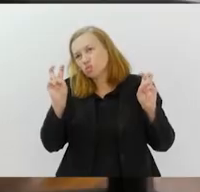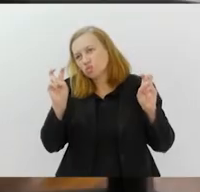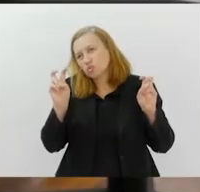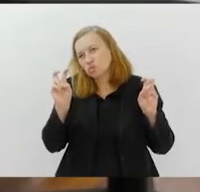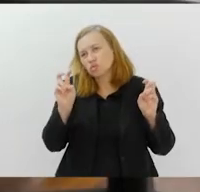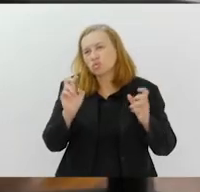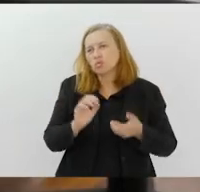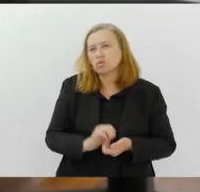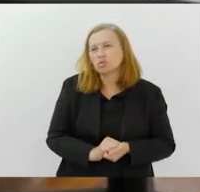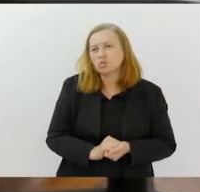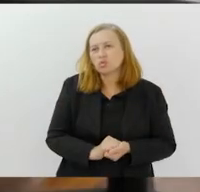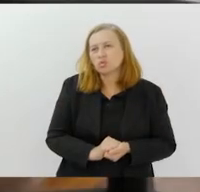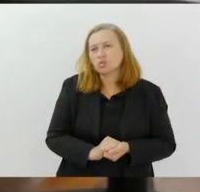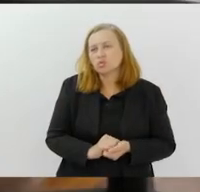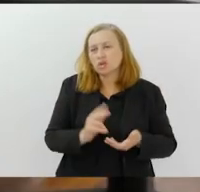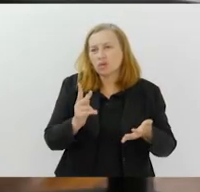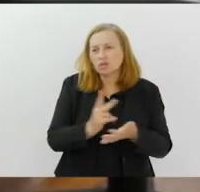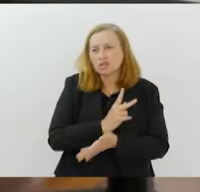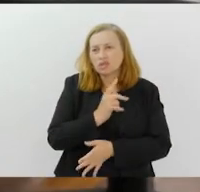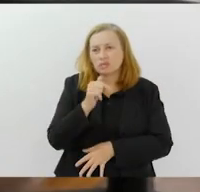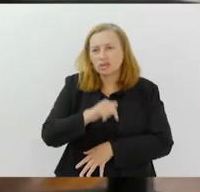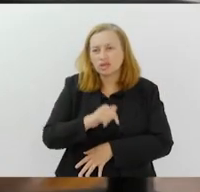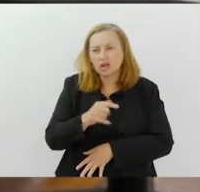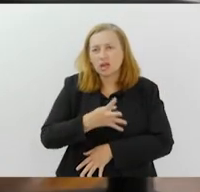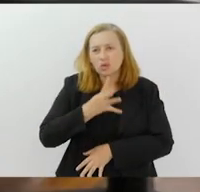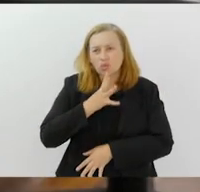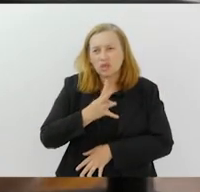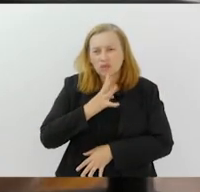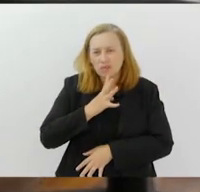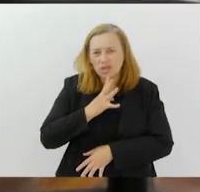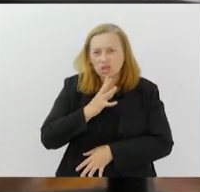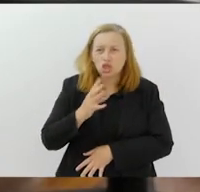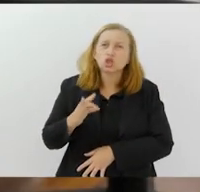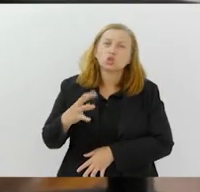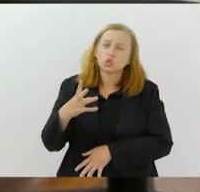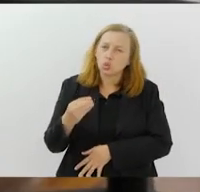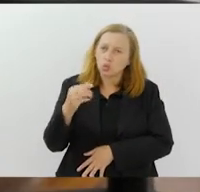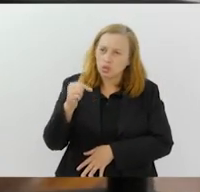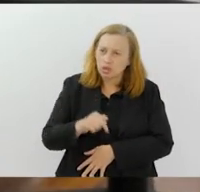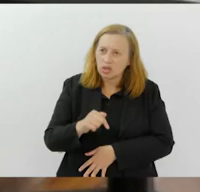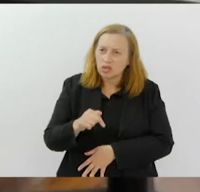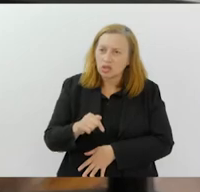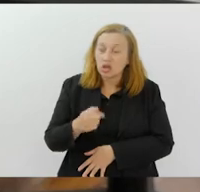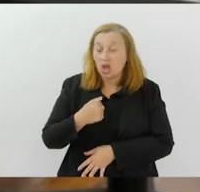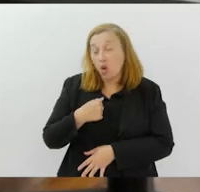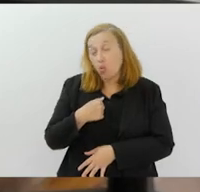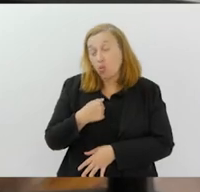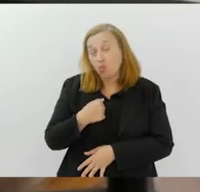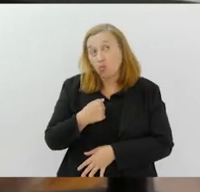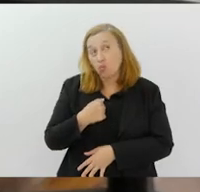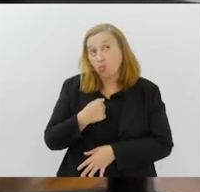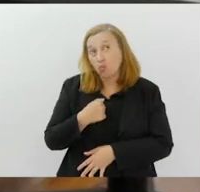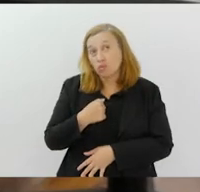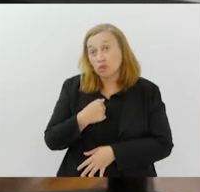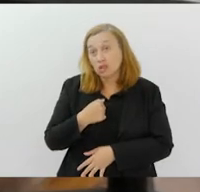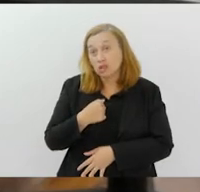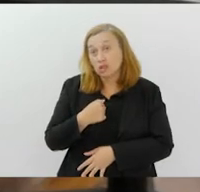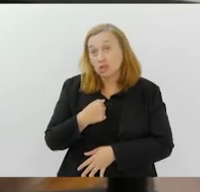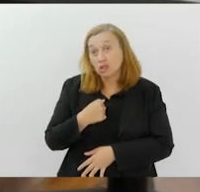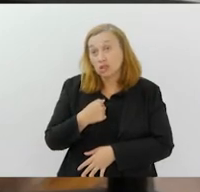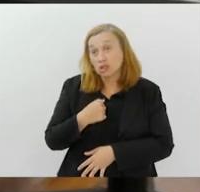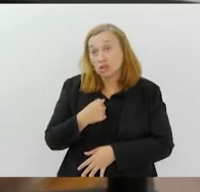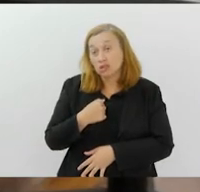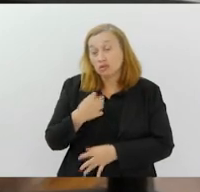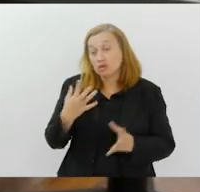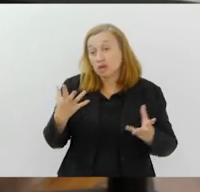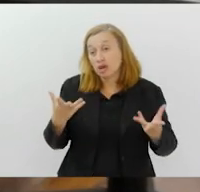centenárias aqui e é do conhecimento de de todos e eu fico meio